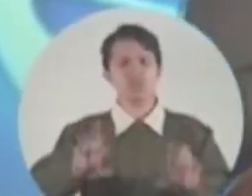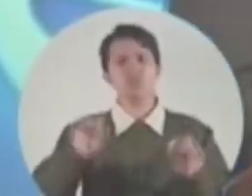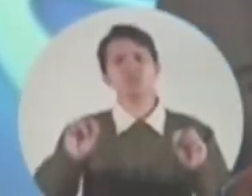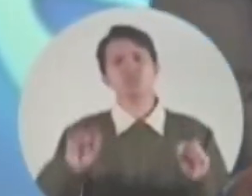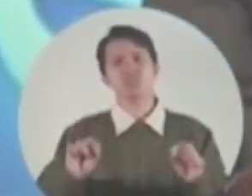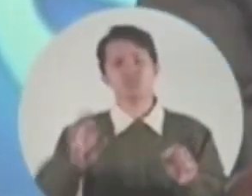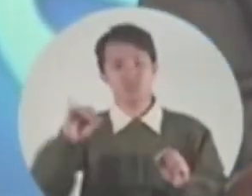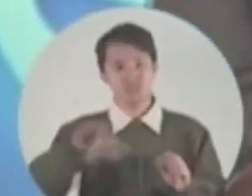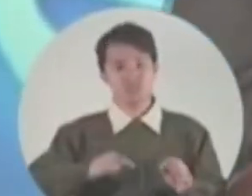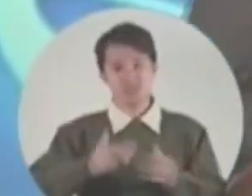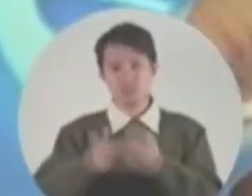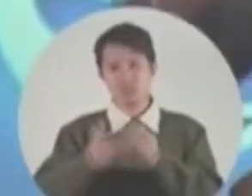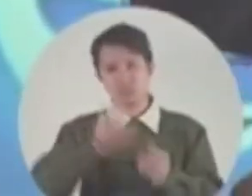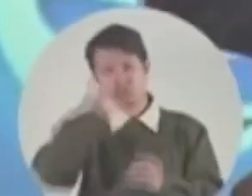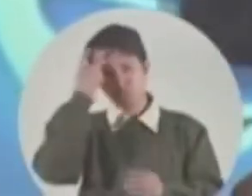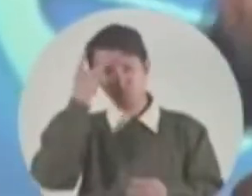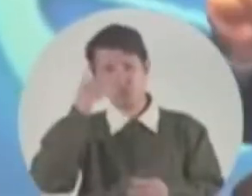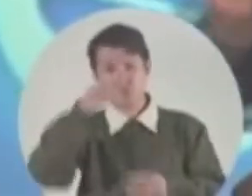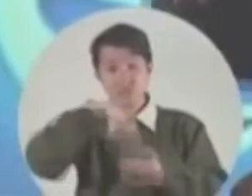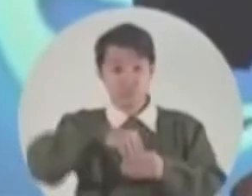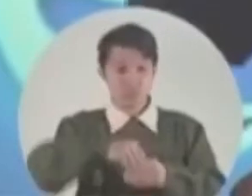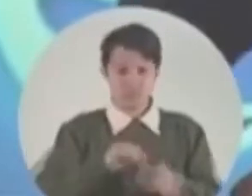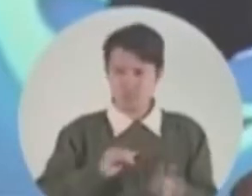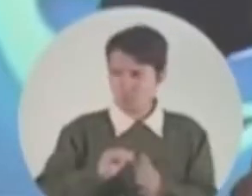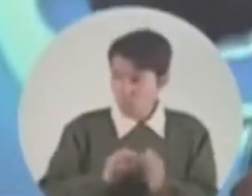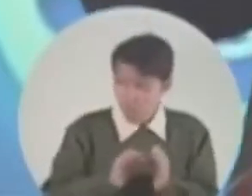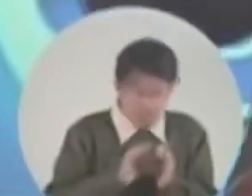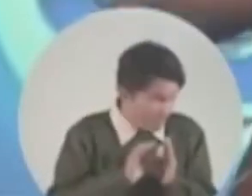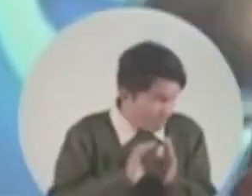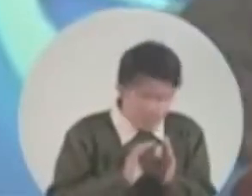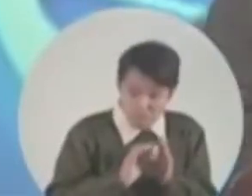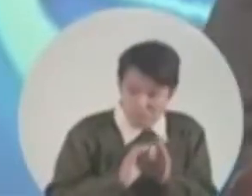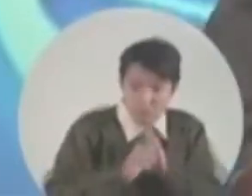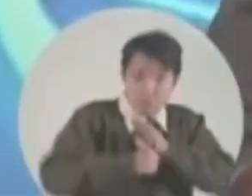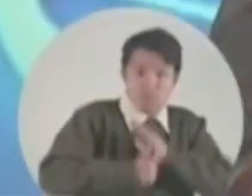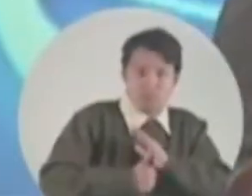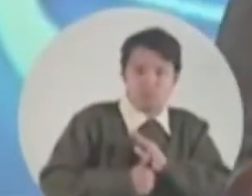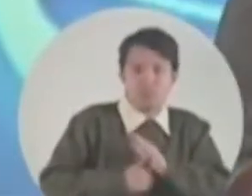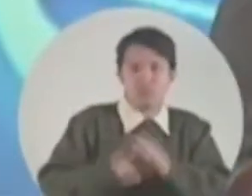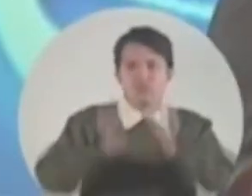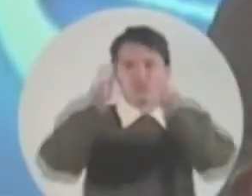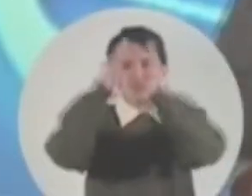vivia a liberalidade, mas se aproveitava da liberalidade dos outros.